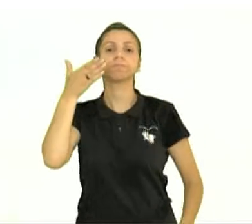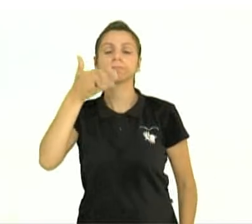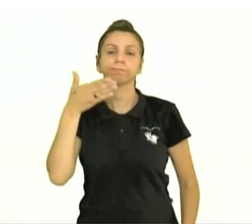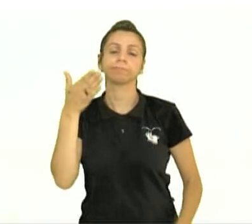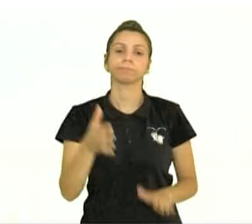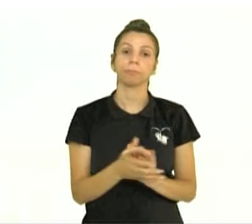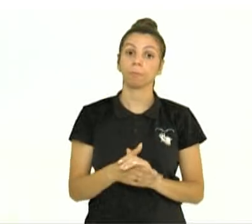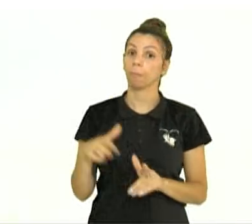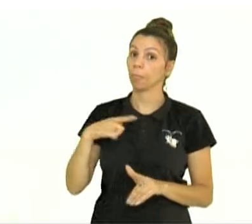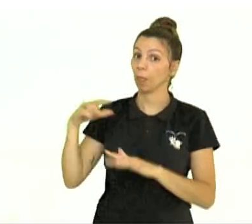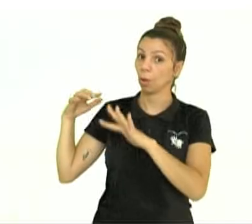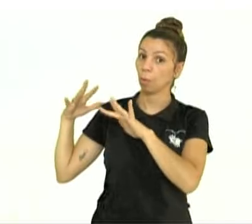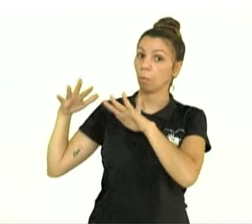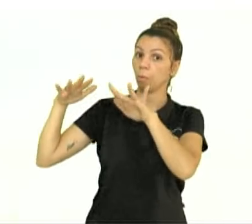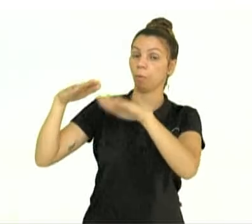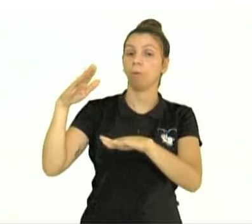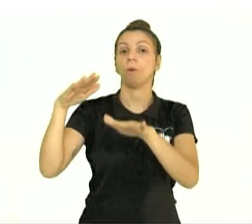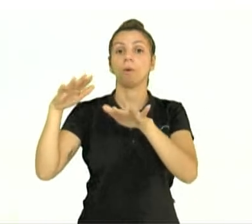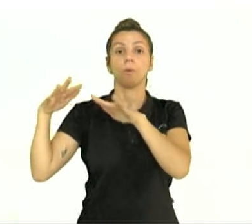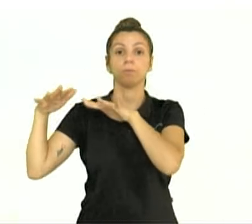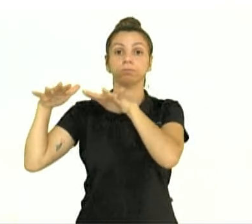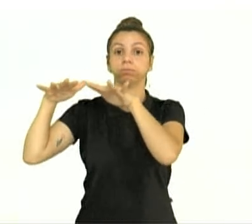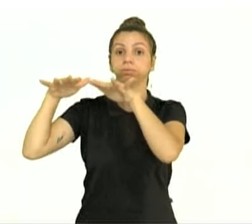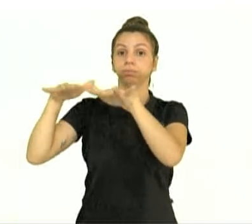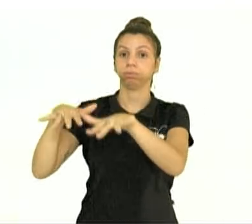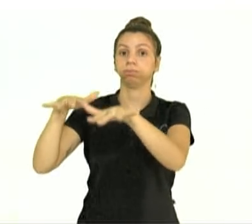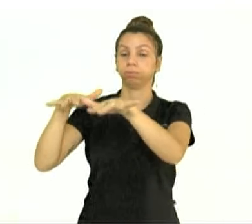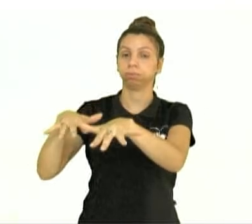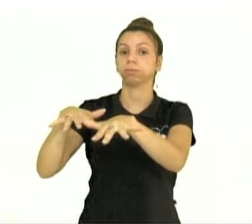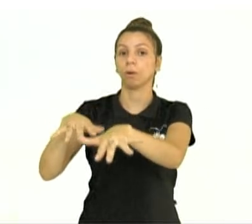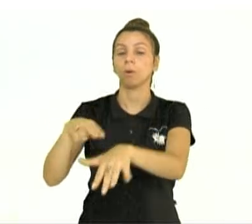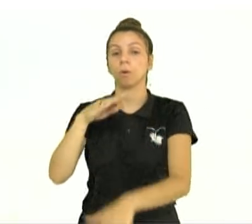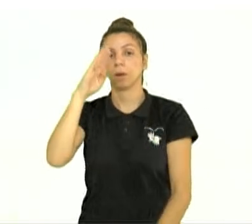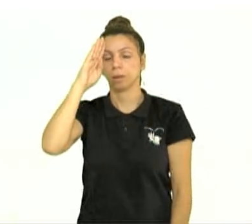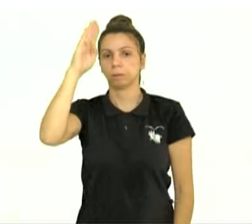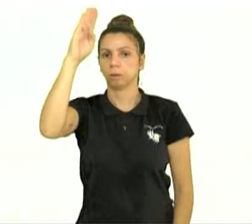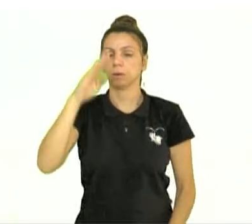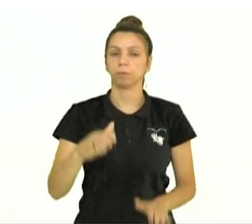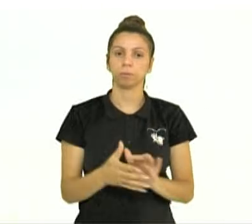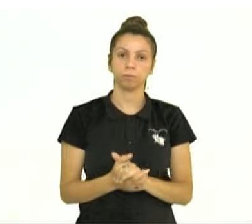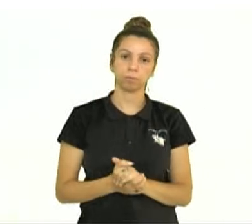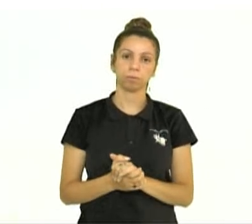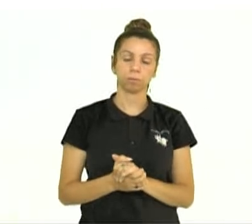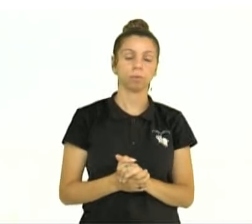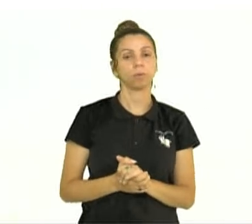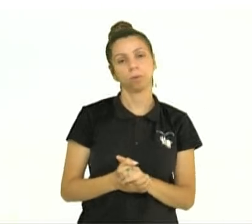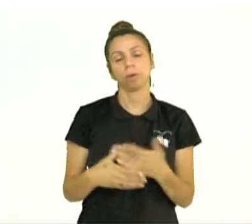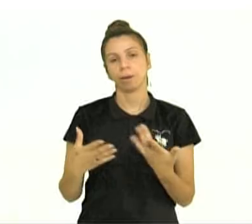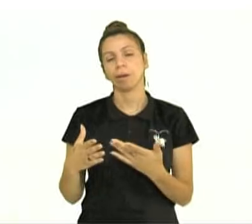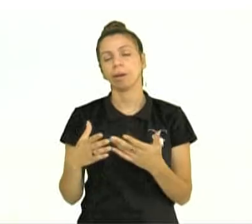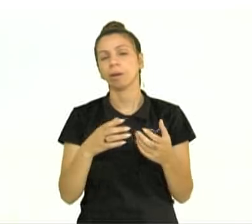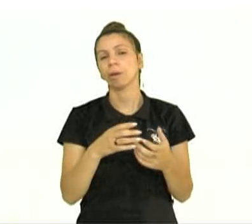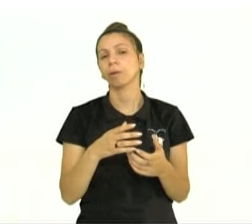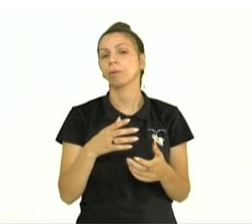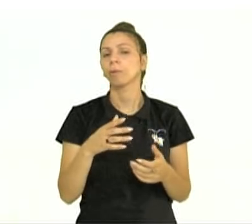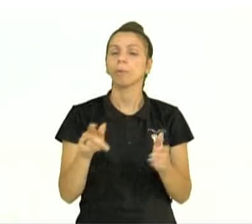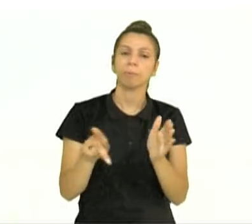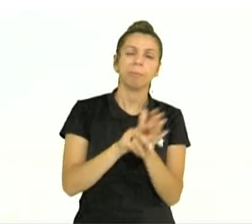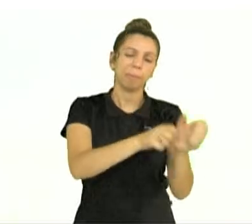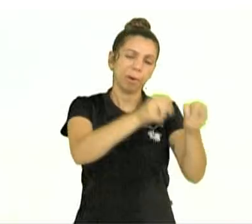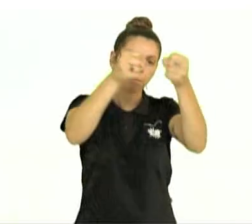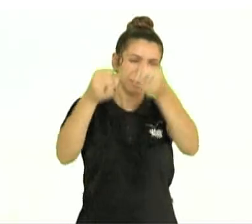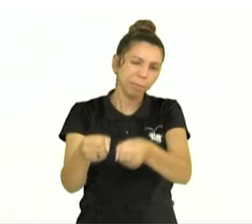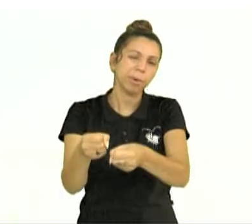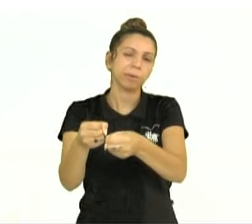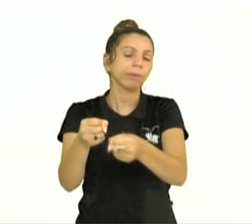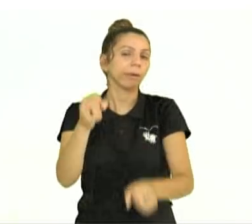com o exército, não tinha exército, mas fechou com o que tinha, rendendo, com a força militar, acho que é até o correto nós